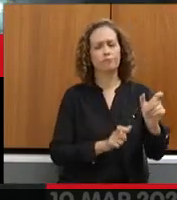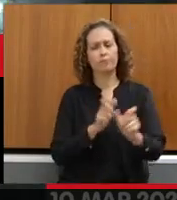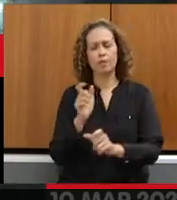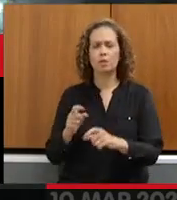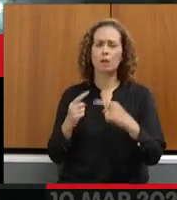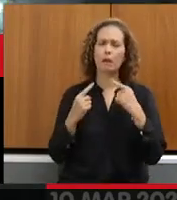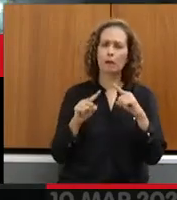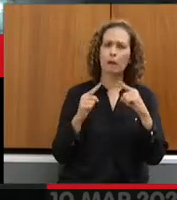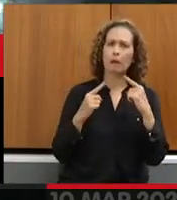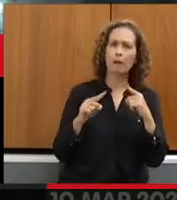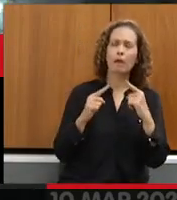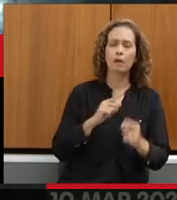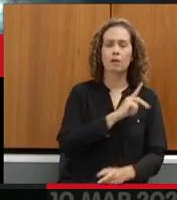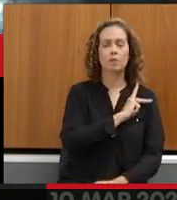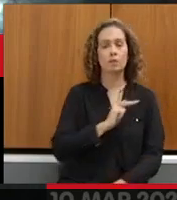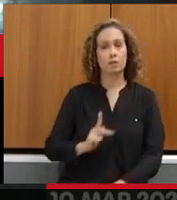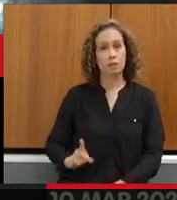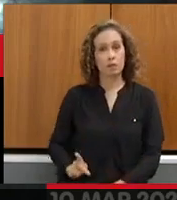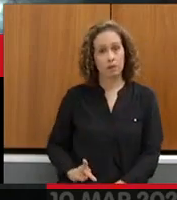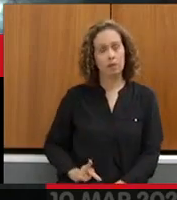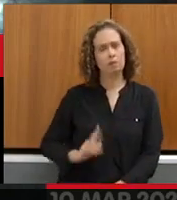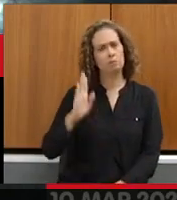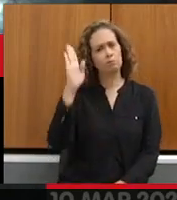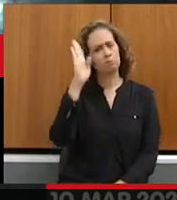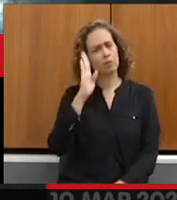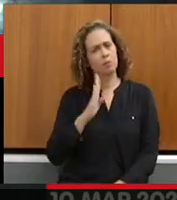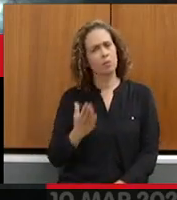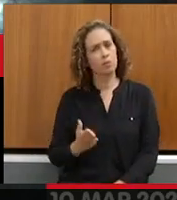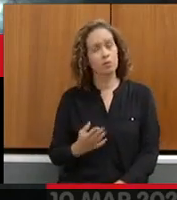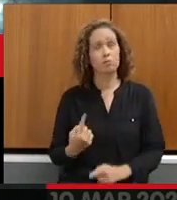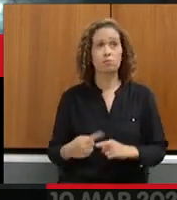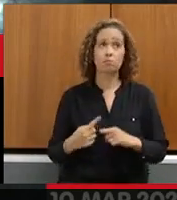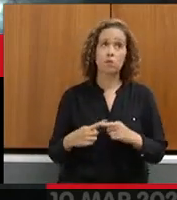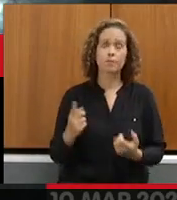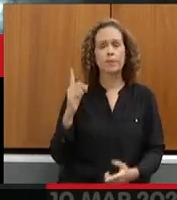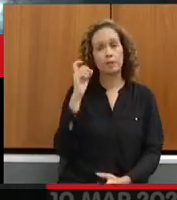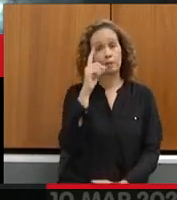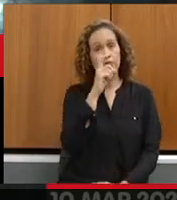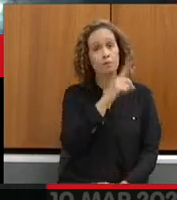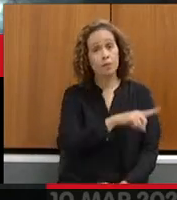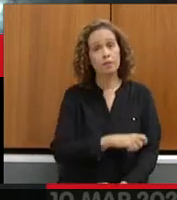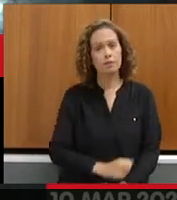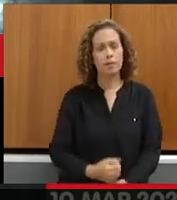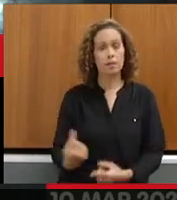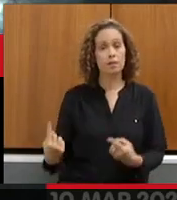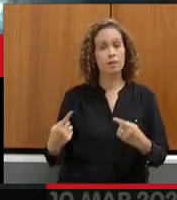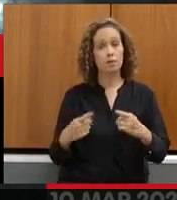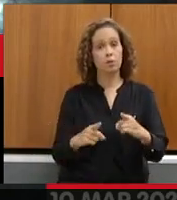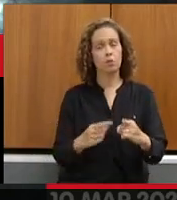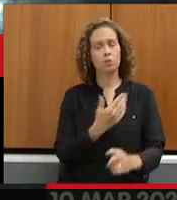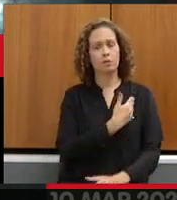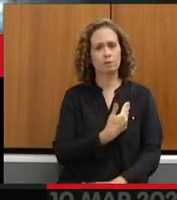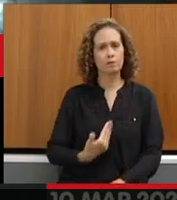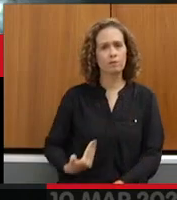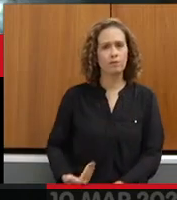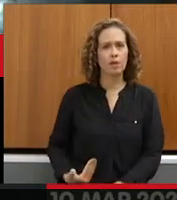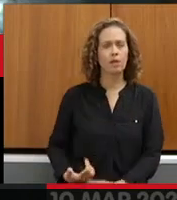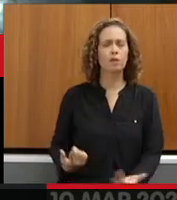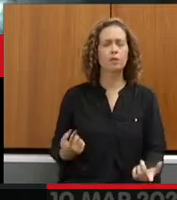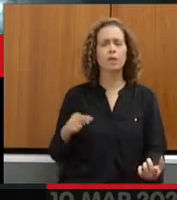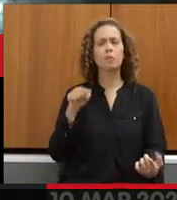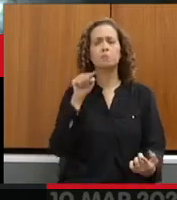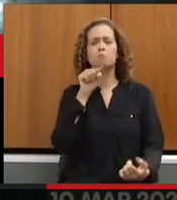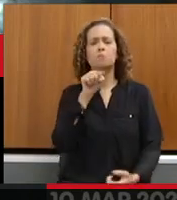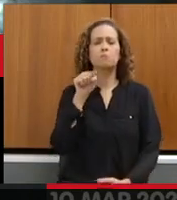ao presidente da república Porque deve ser difícil se eu posição esse governo e não consegui apontar um